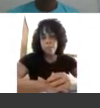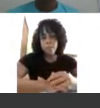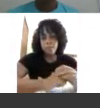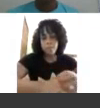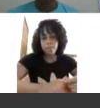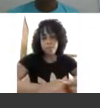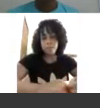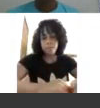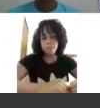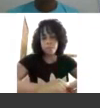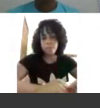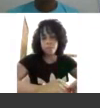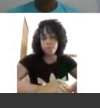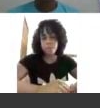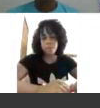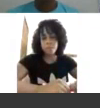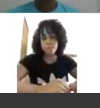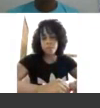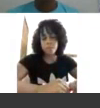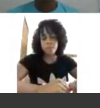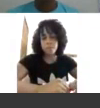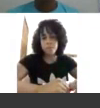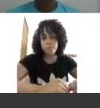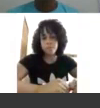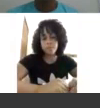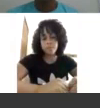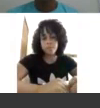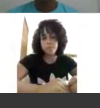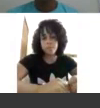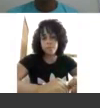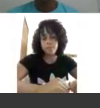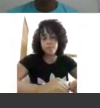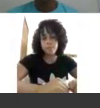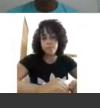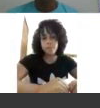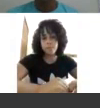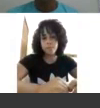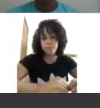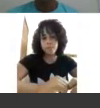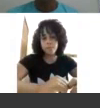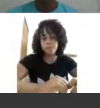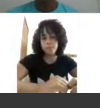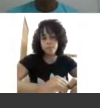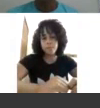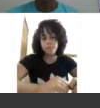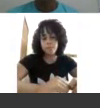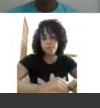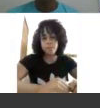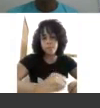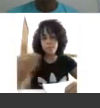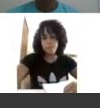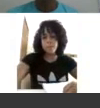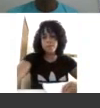nossa avaliação. Nós ficamos também muito tempo sem ir à escola para buscar essas atividades. A gente tinha medo, né,